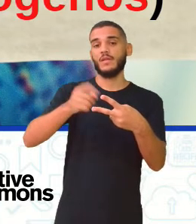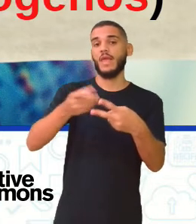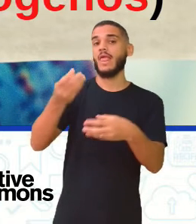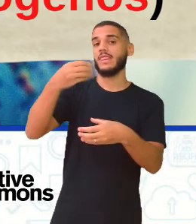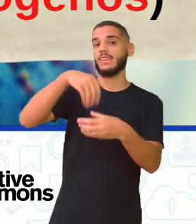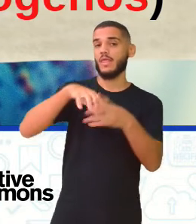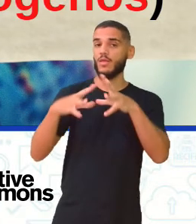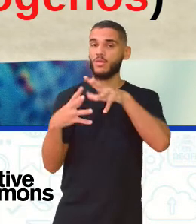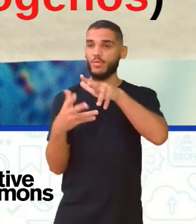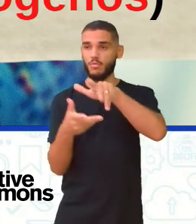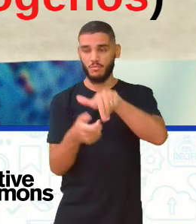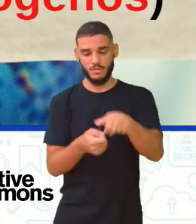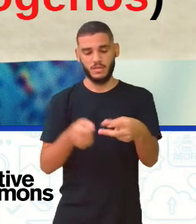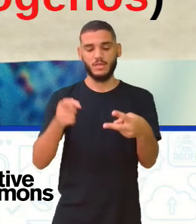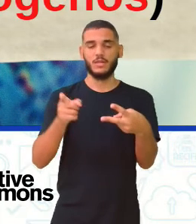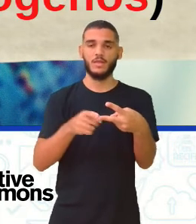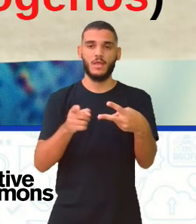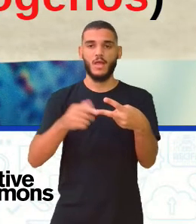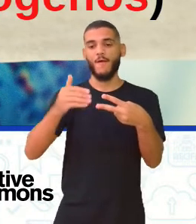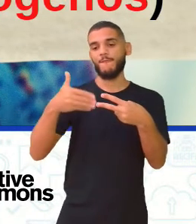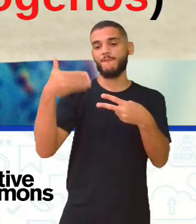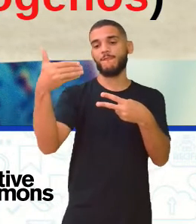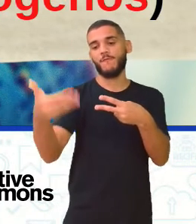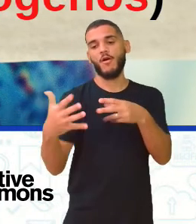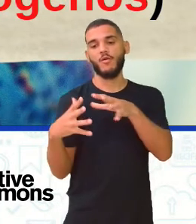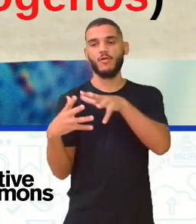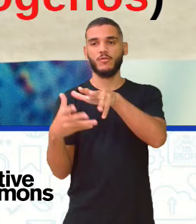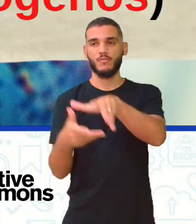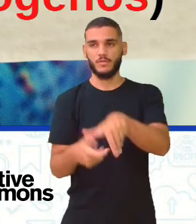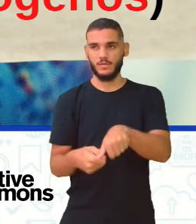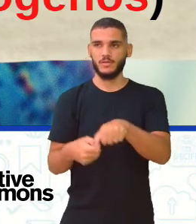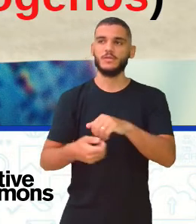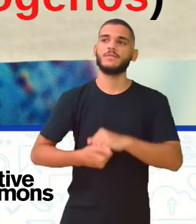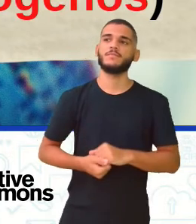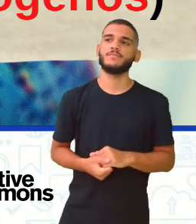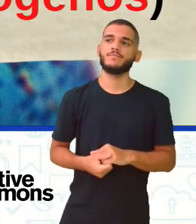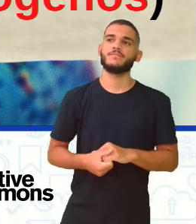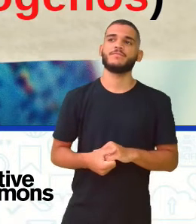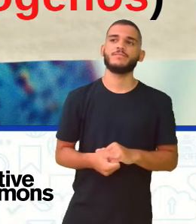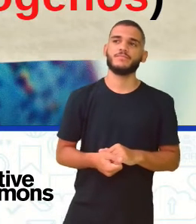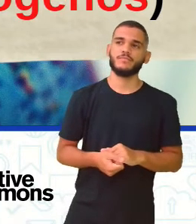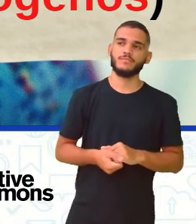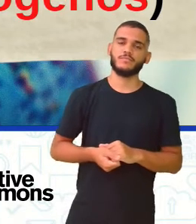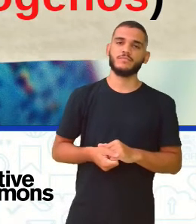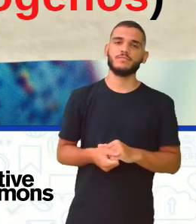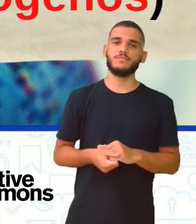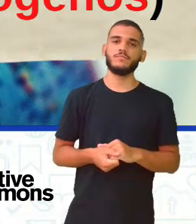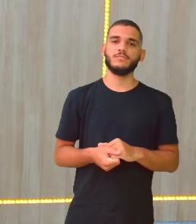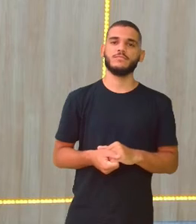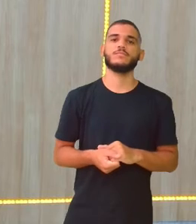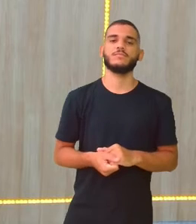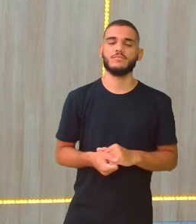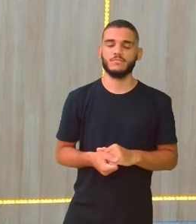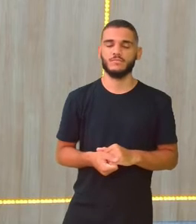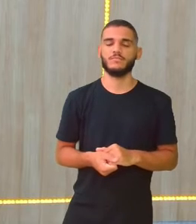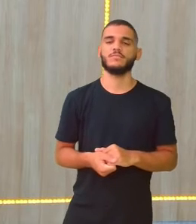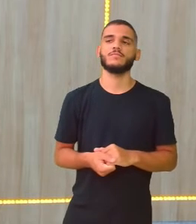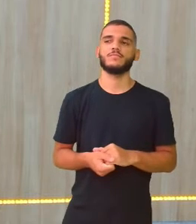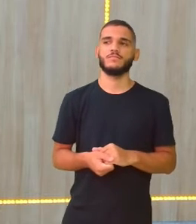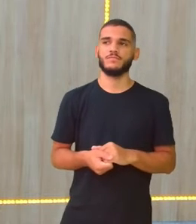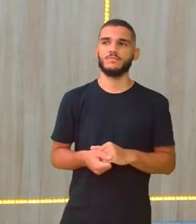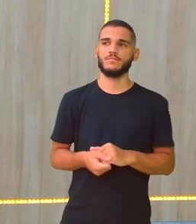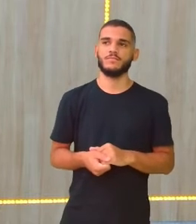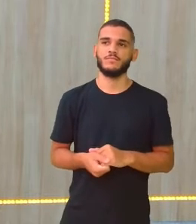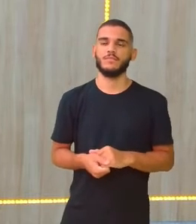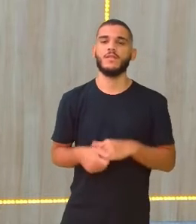os exógenos na parte externa. Juninho, tu tá ligado aí, né, Juninho? Ô, Juninho, cortou pra mim, Juninho? Olha pra aqui, ó.